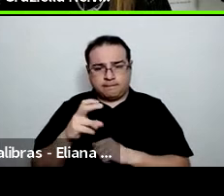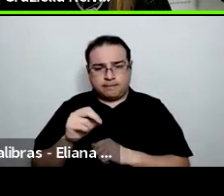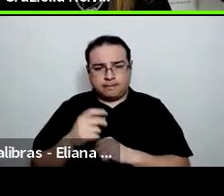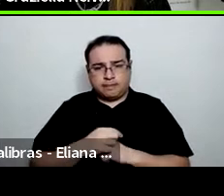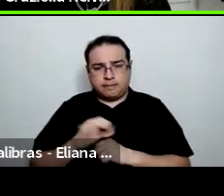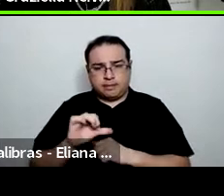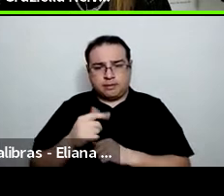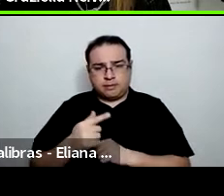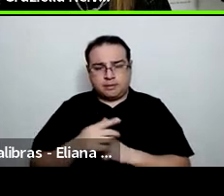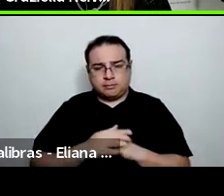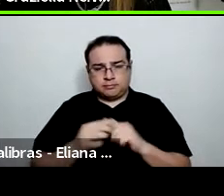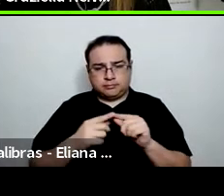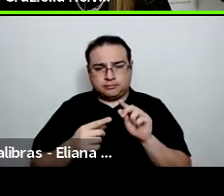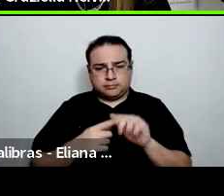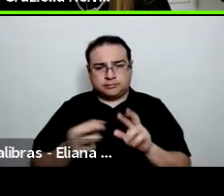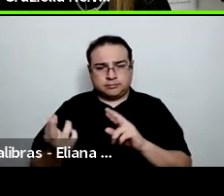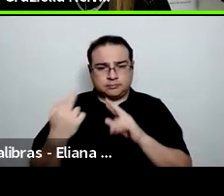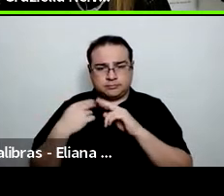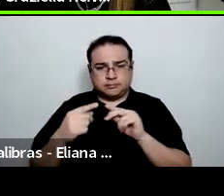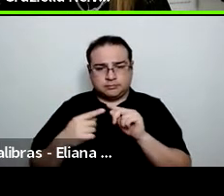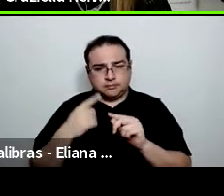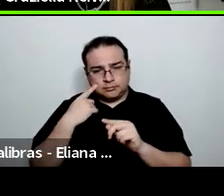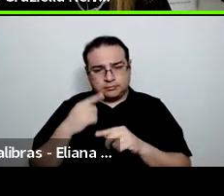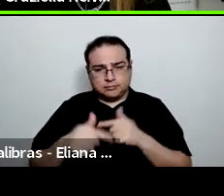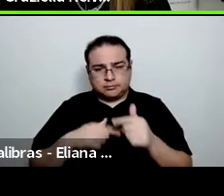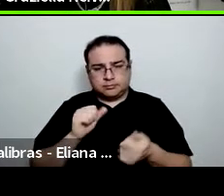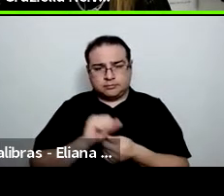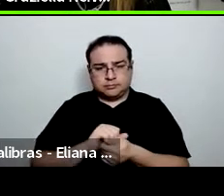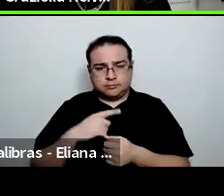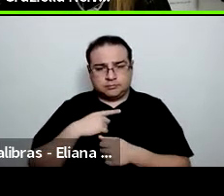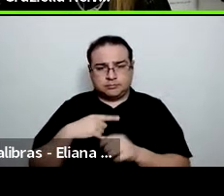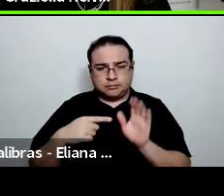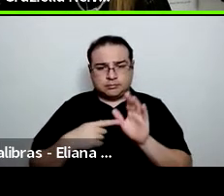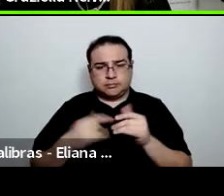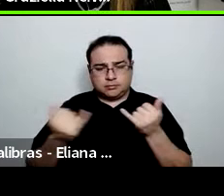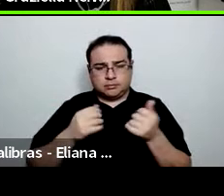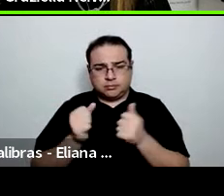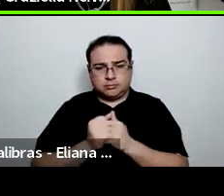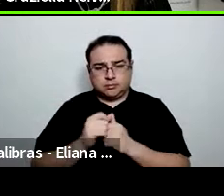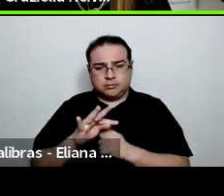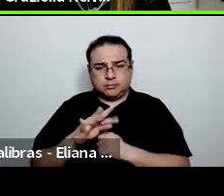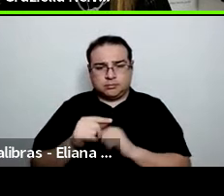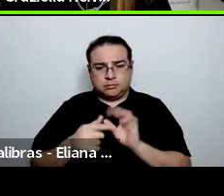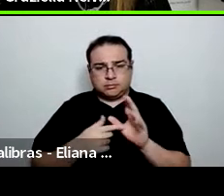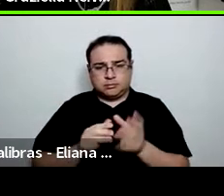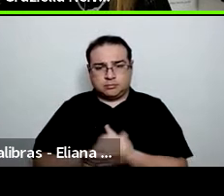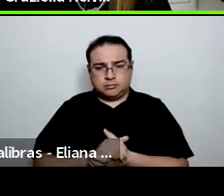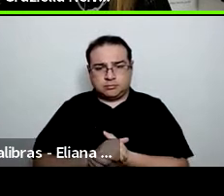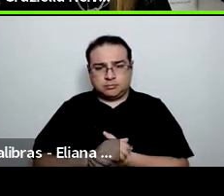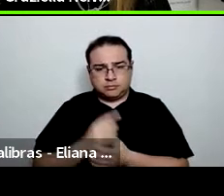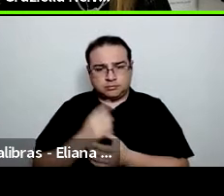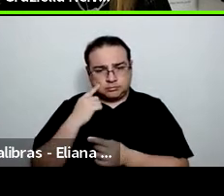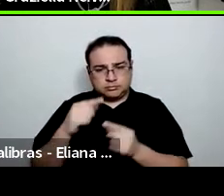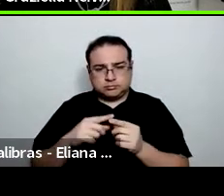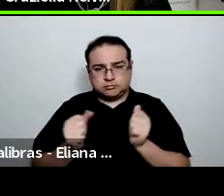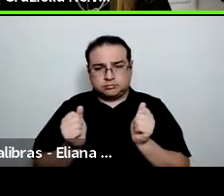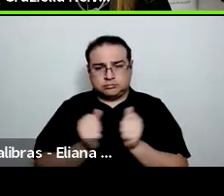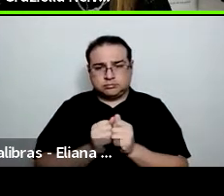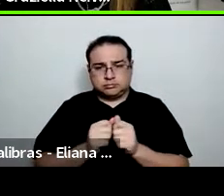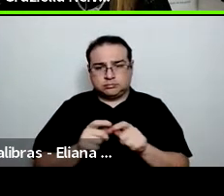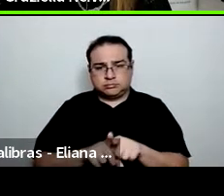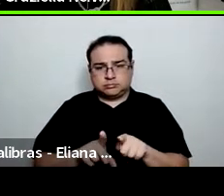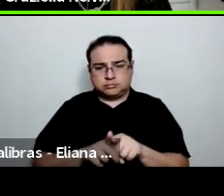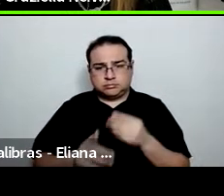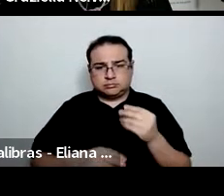17 a responsável pela administração financeira e pela regularidade das informações contábeis apresentados efetivamente ao